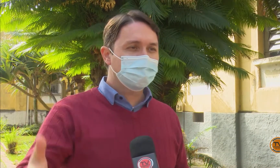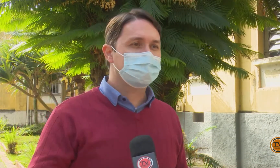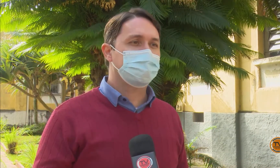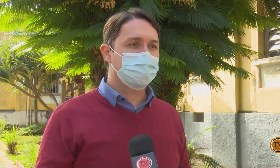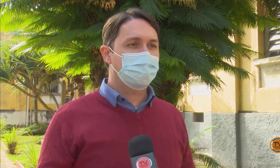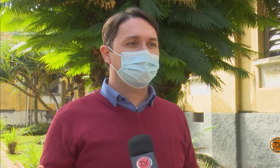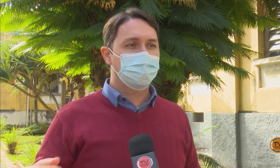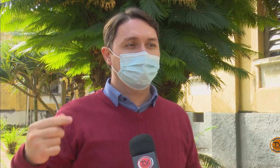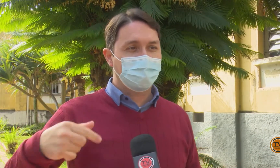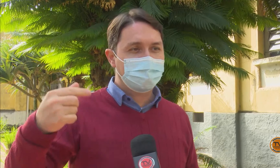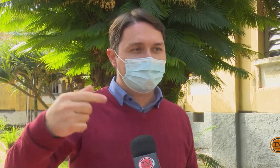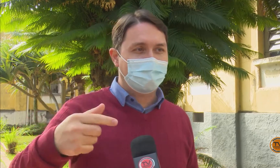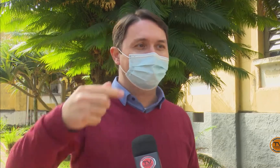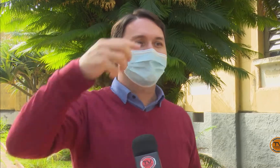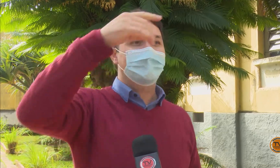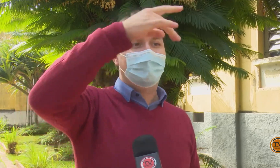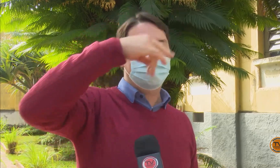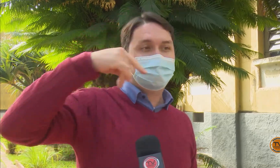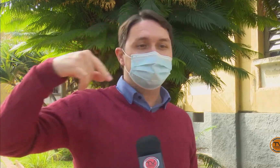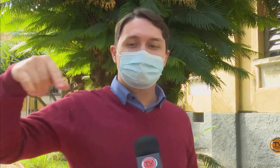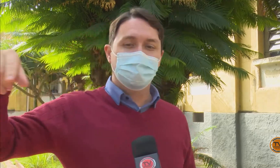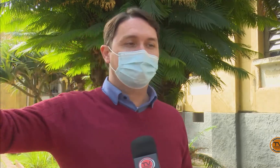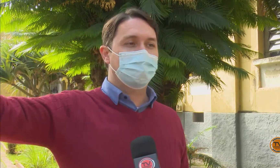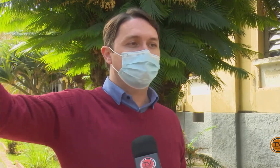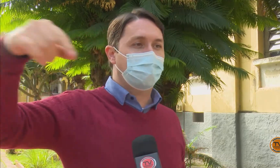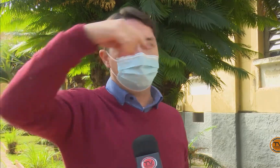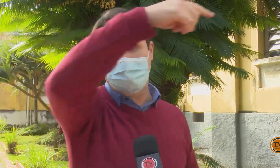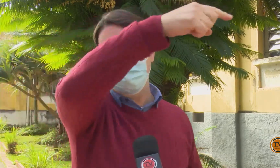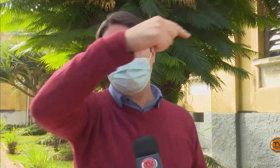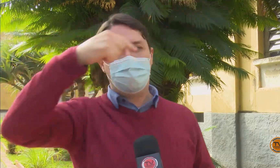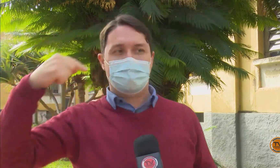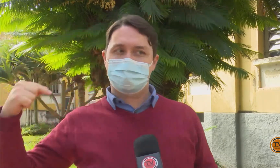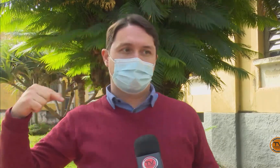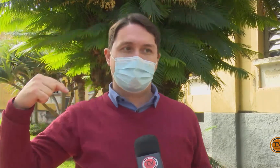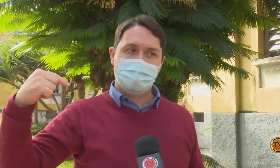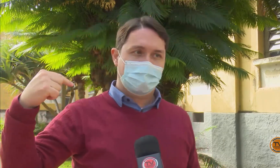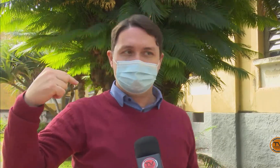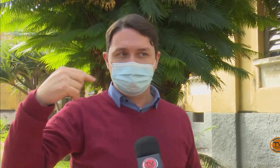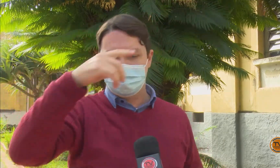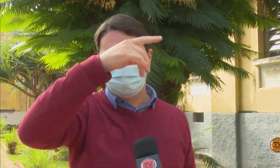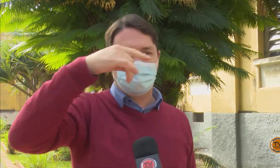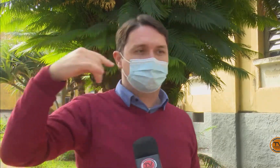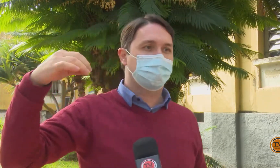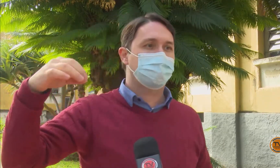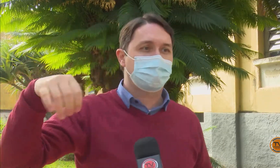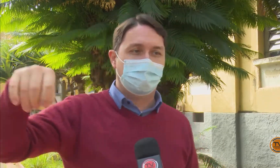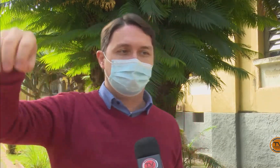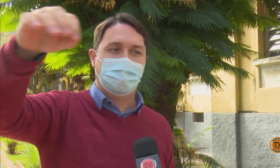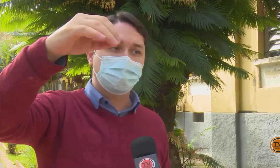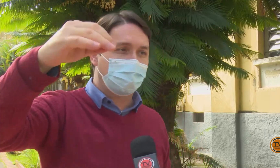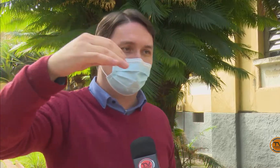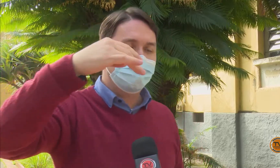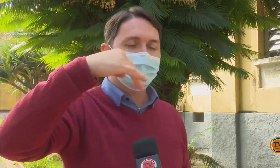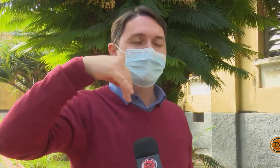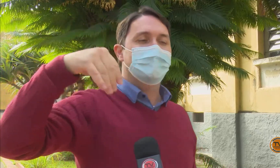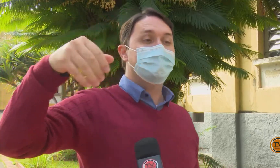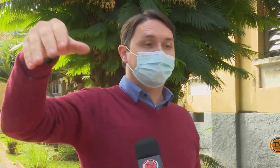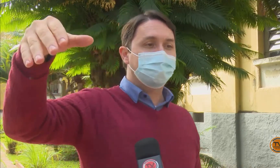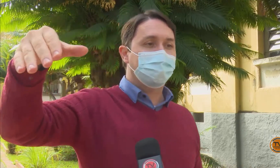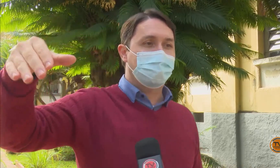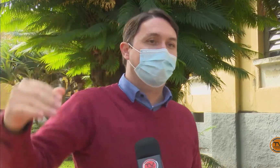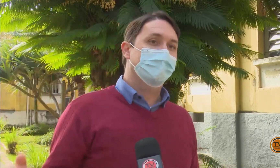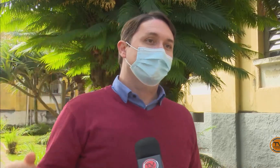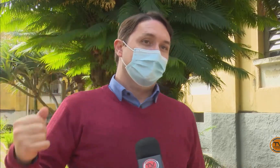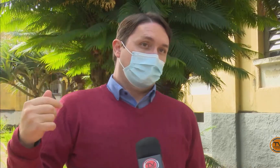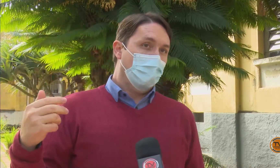primeira ação da Secretaria de Mobilidade Urbana foi criar a extensão da linha do Parque Meia Lua, que passa pela Malek Acid, então é o caminho natural